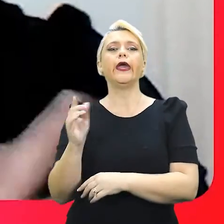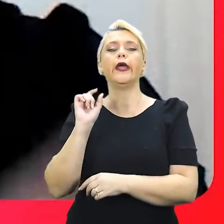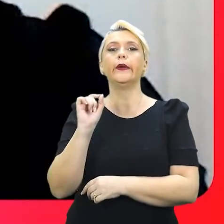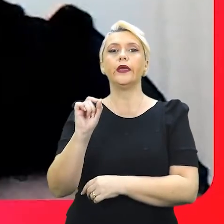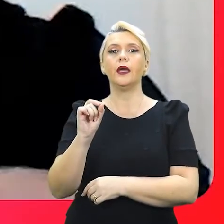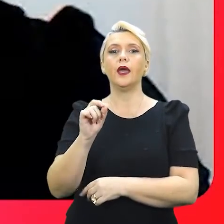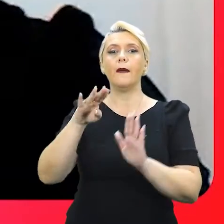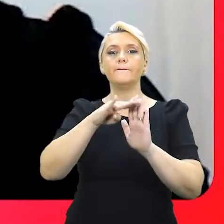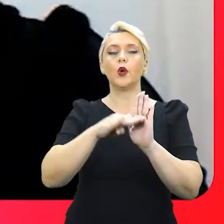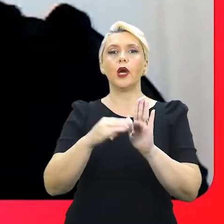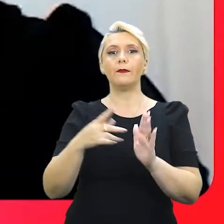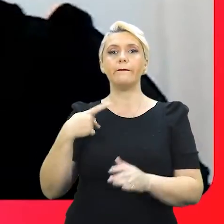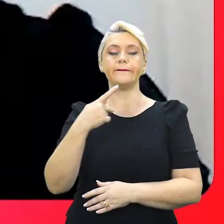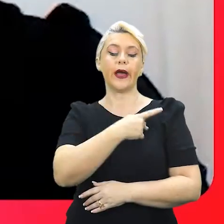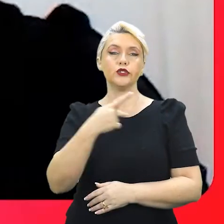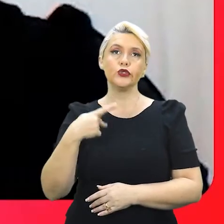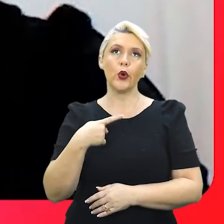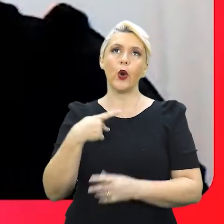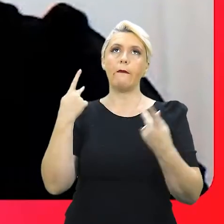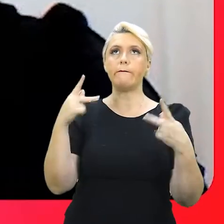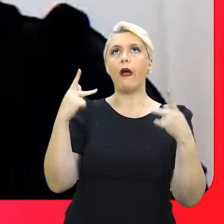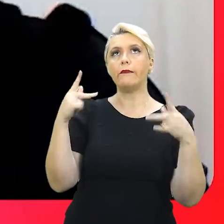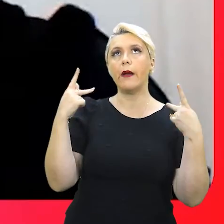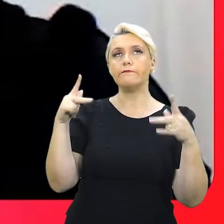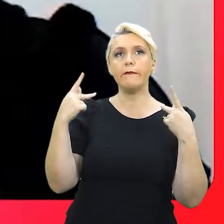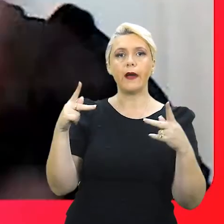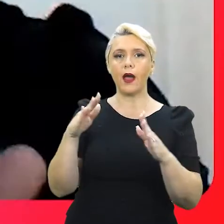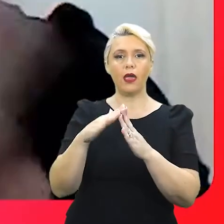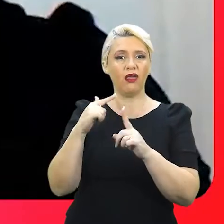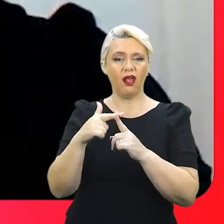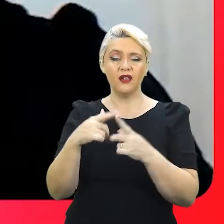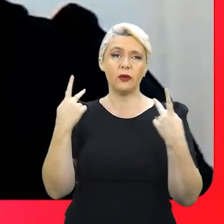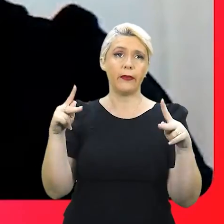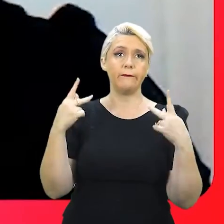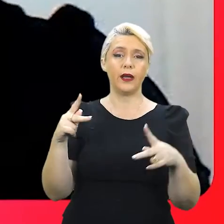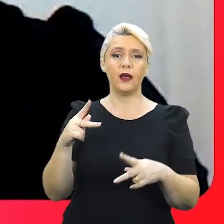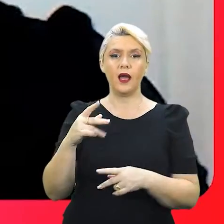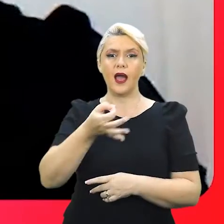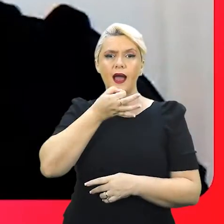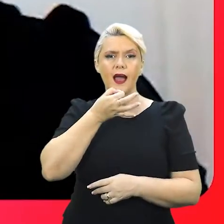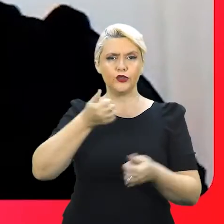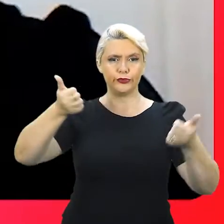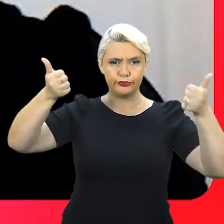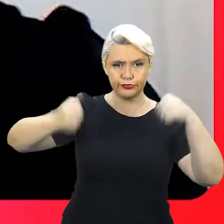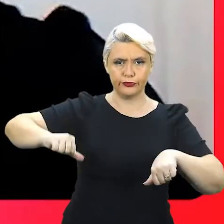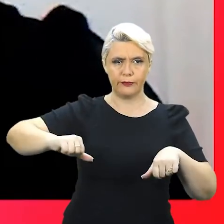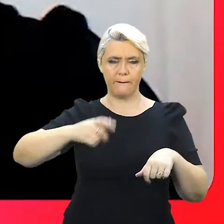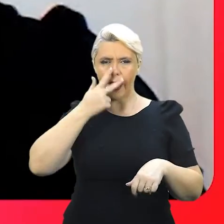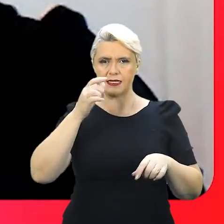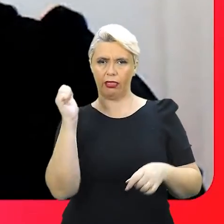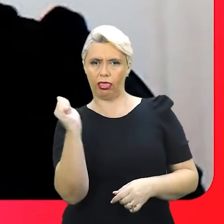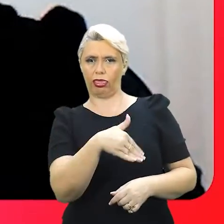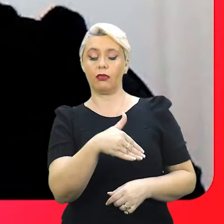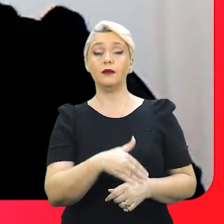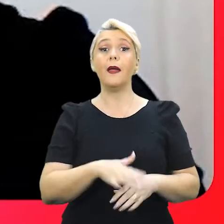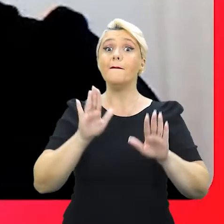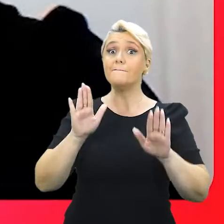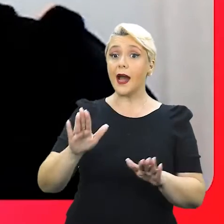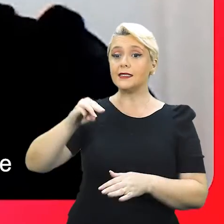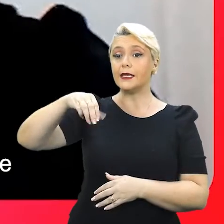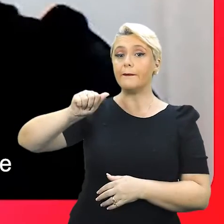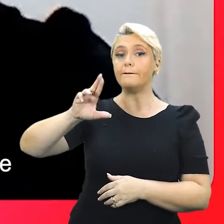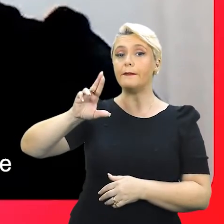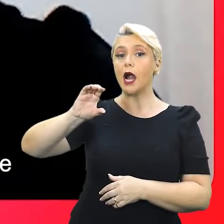com um pastor de igreja, a rádio abandonada. Mas o Marcos Vinícius e o